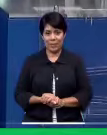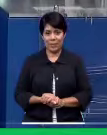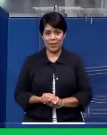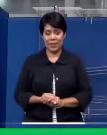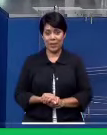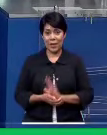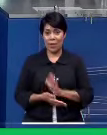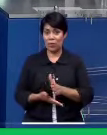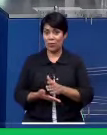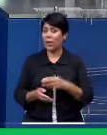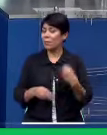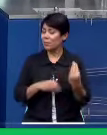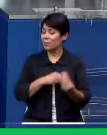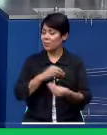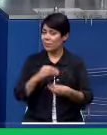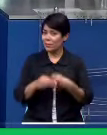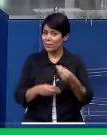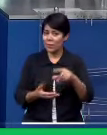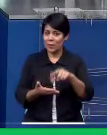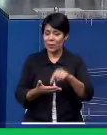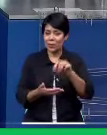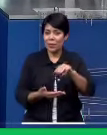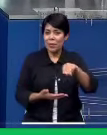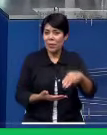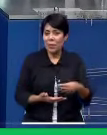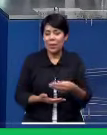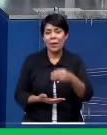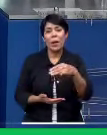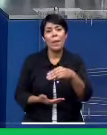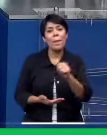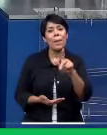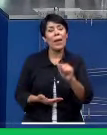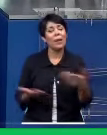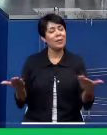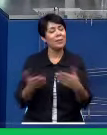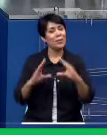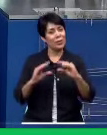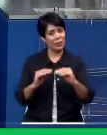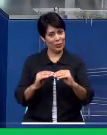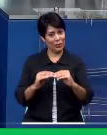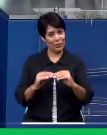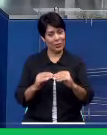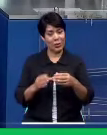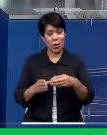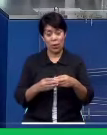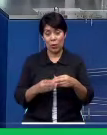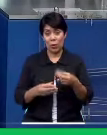Bolas sendo embaralhadas para o sorteio milionário da Mega Sena desta noite. É o concurso